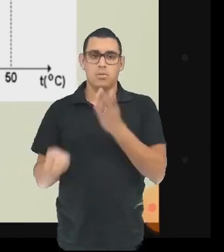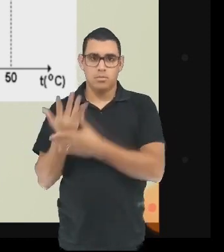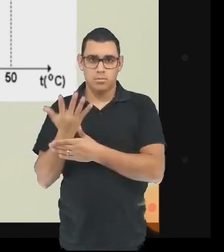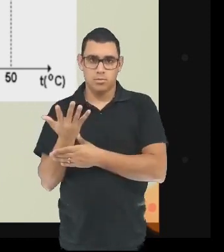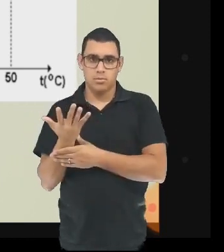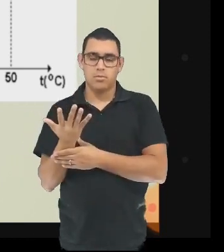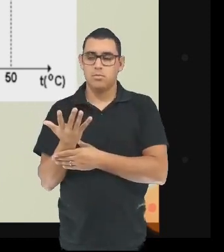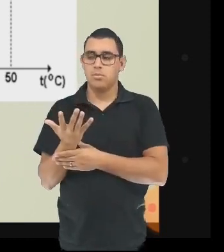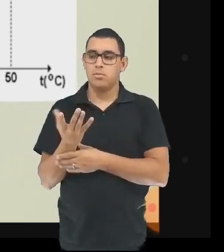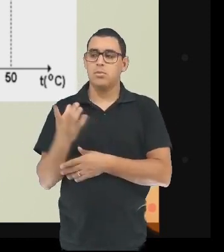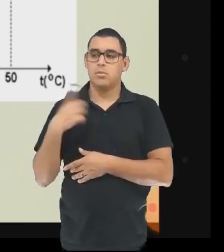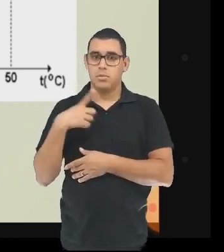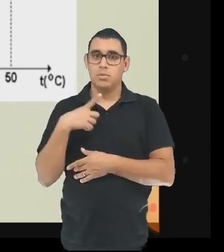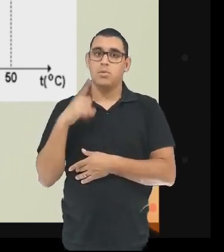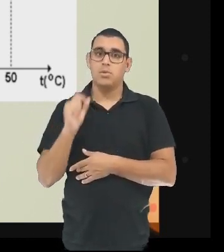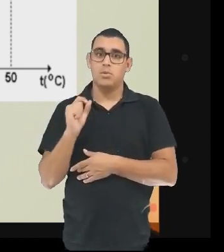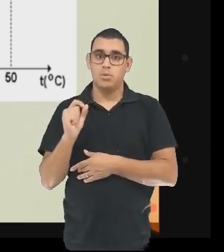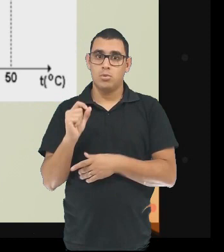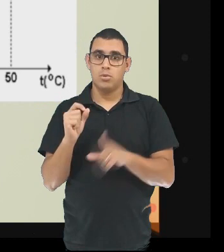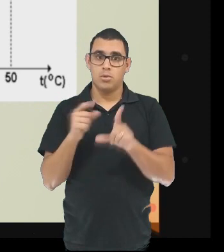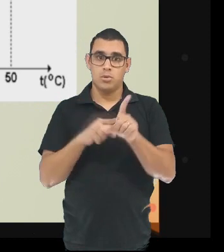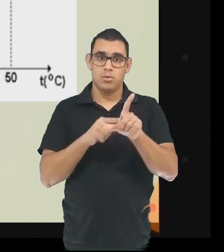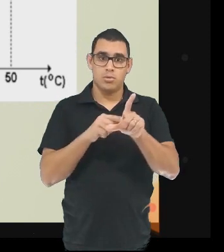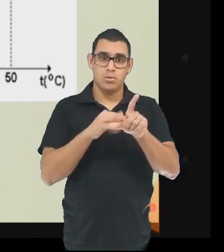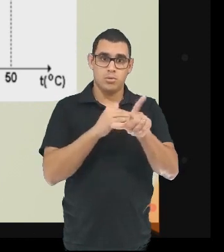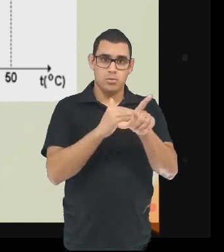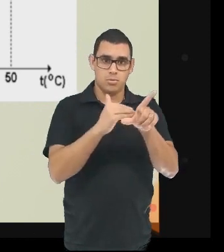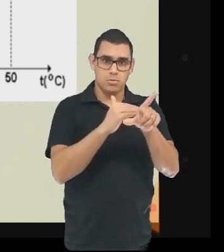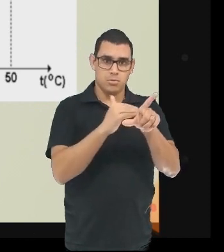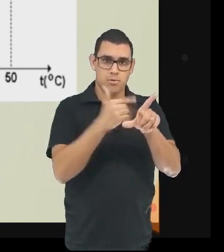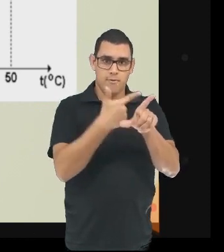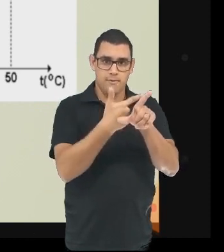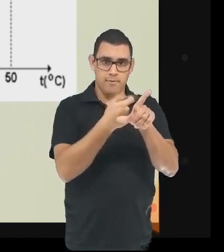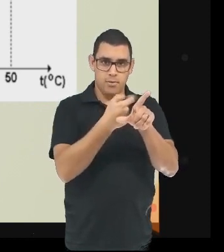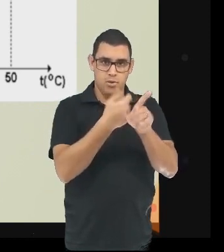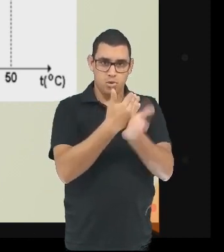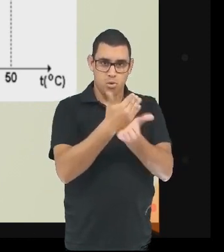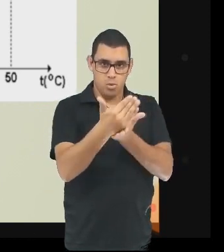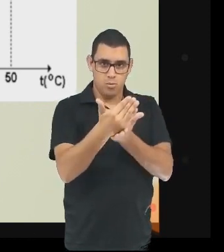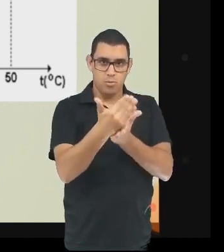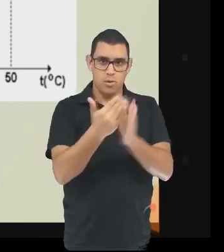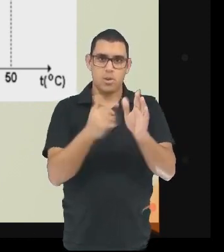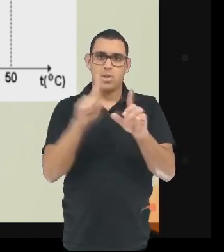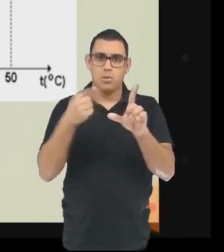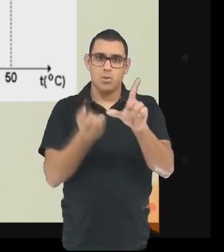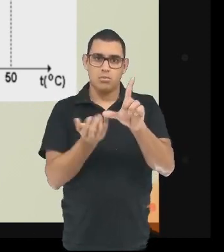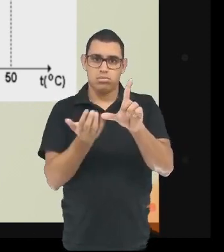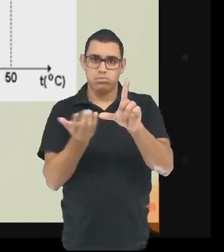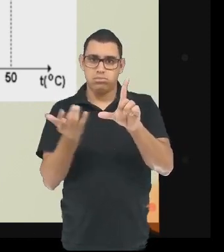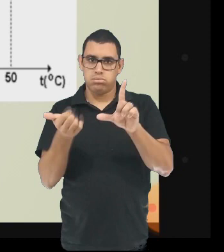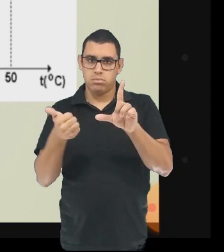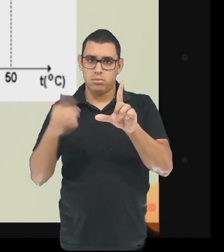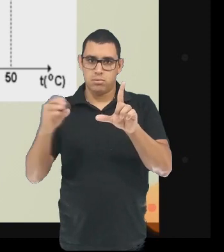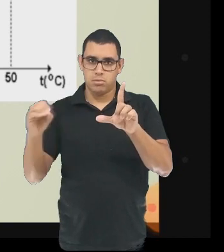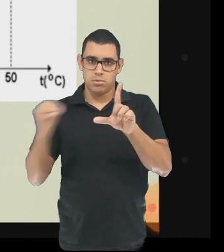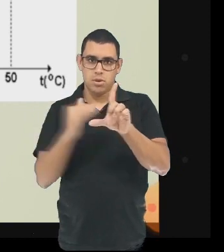ela sofreu um aquecimento de 100 graus, e o corpo tinha um comprimento inicial de 20 centímetros, e